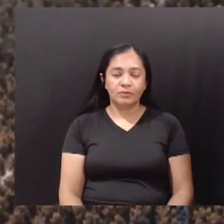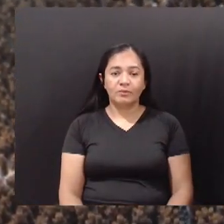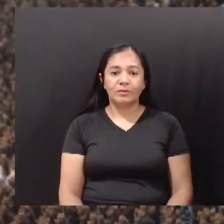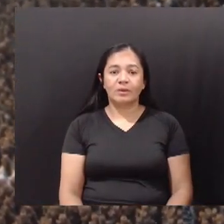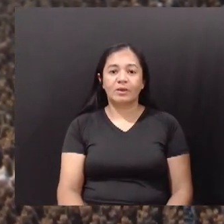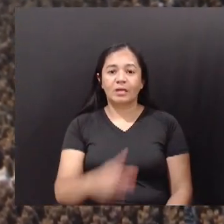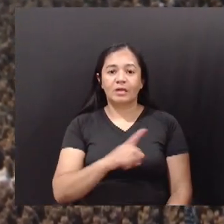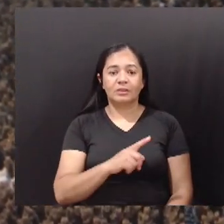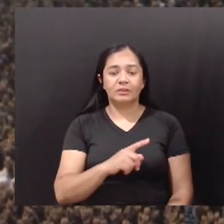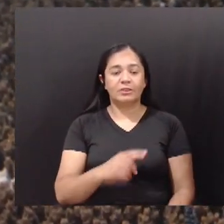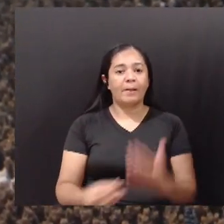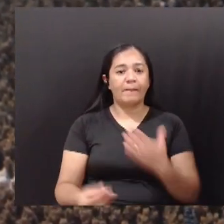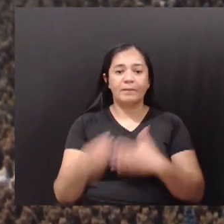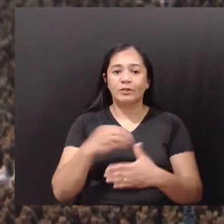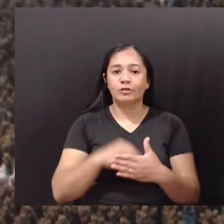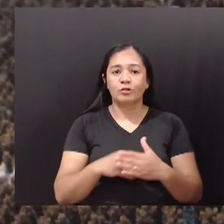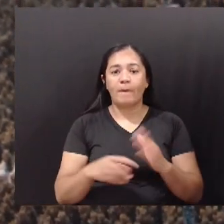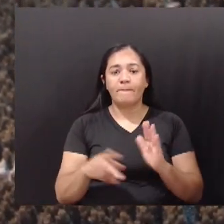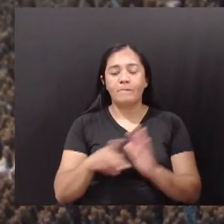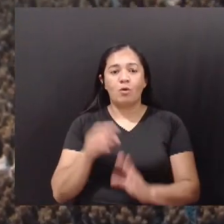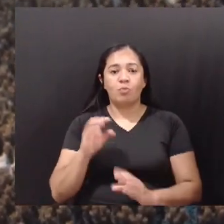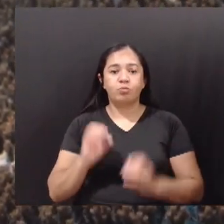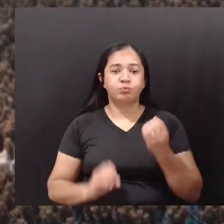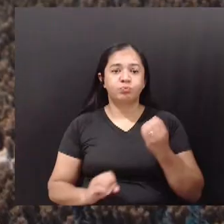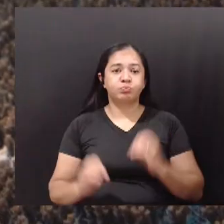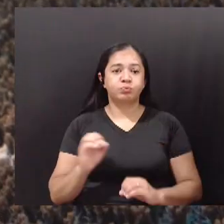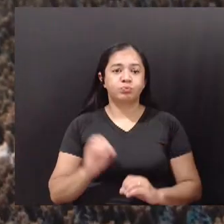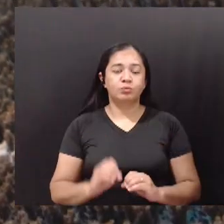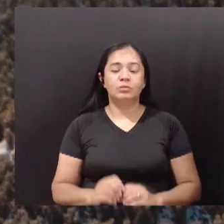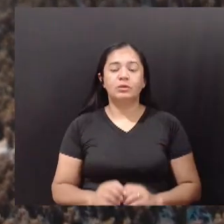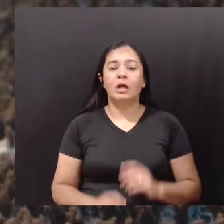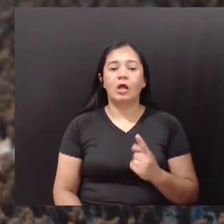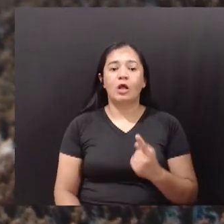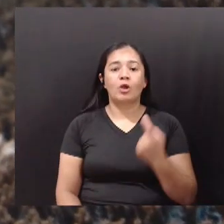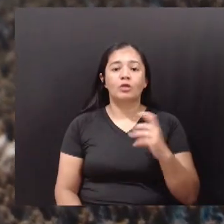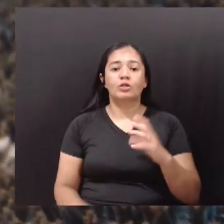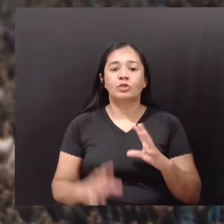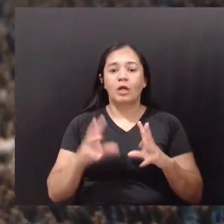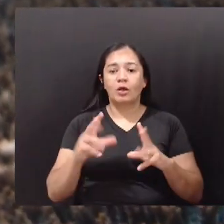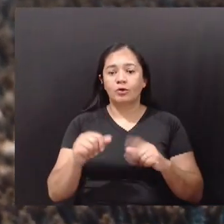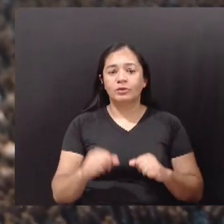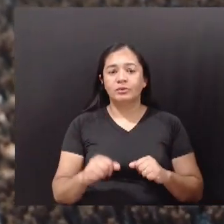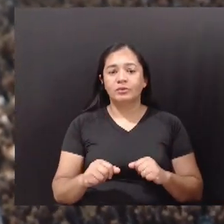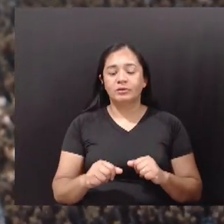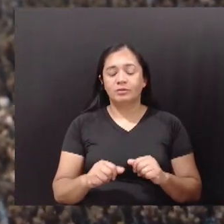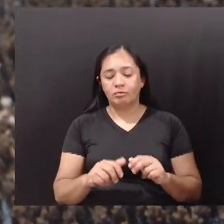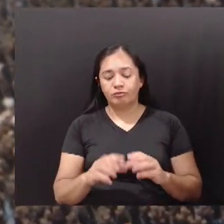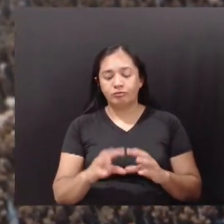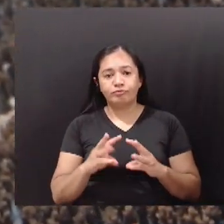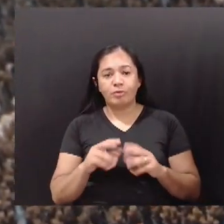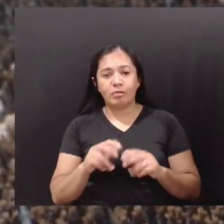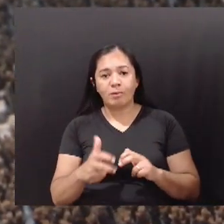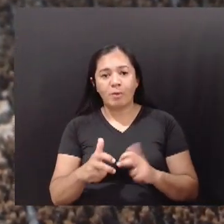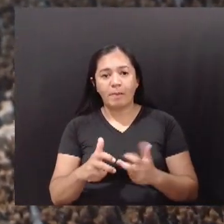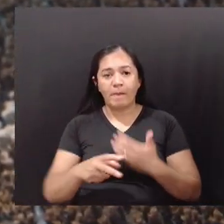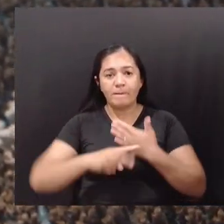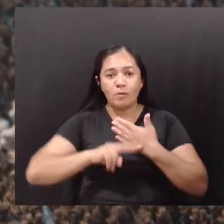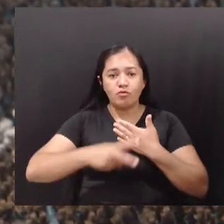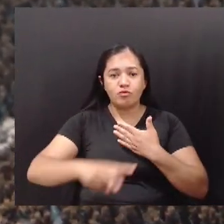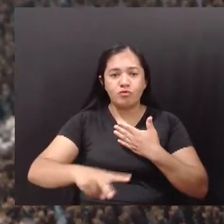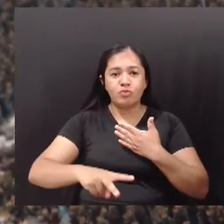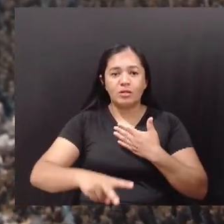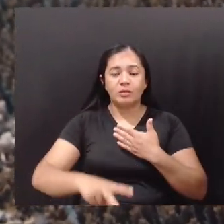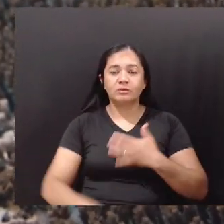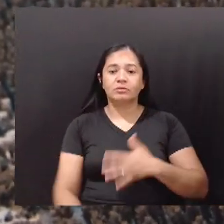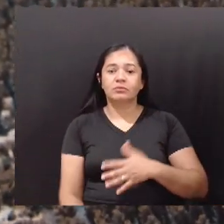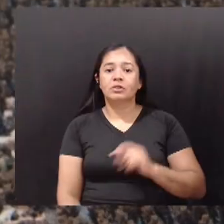que não é só um indivíduo, e isso vai trazendo essa mortandade e faz um impacto muito grande no